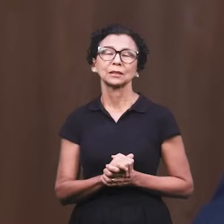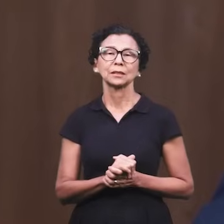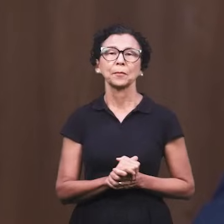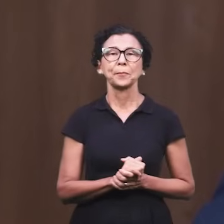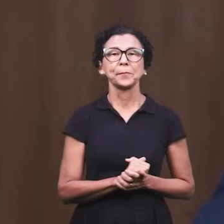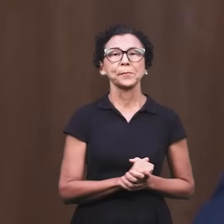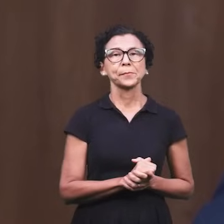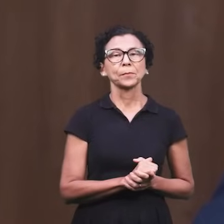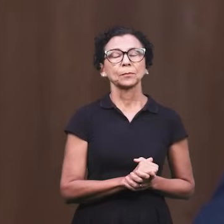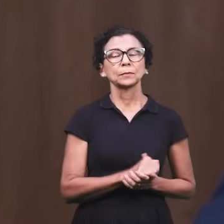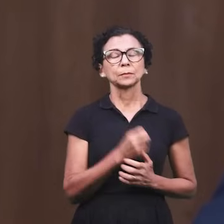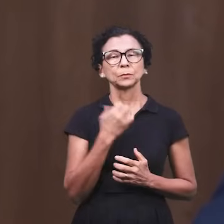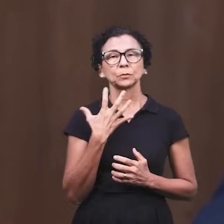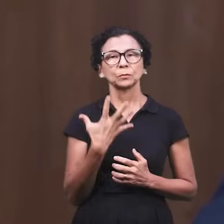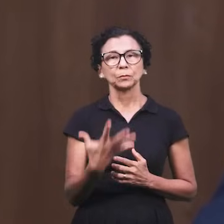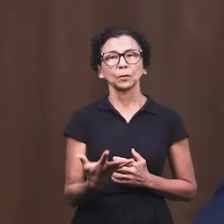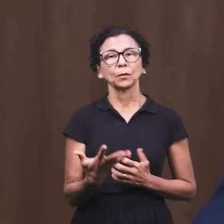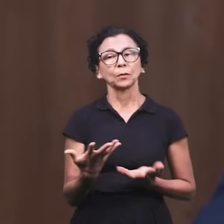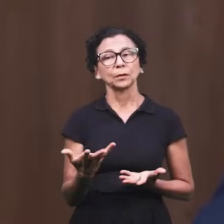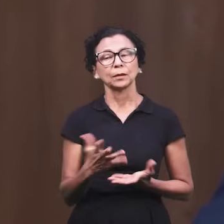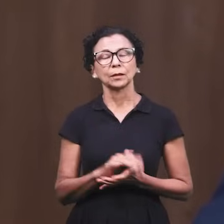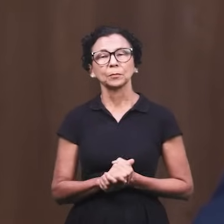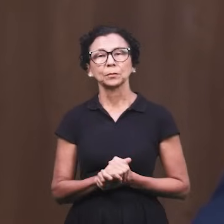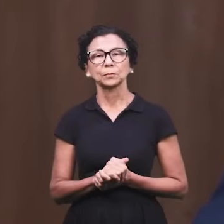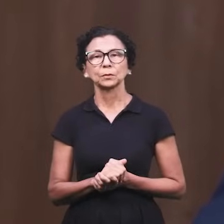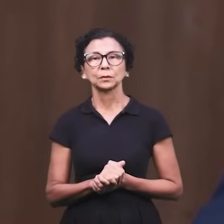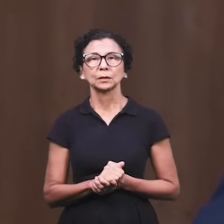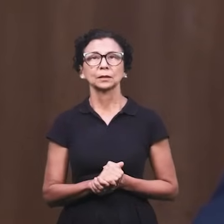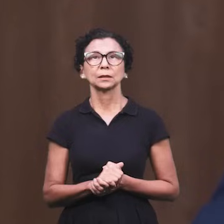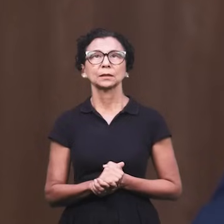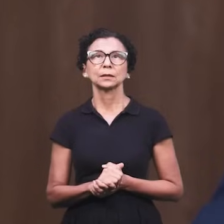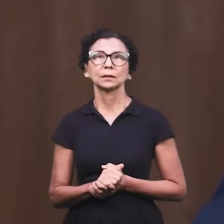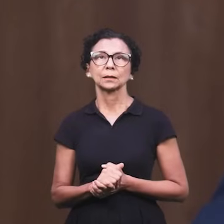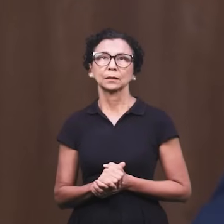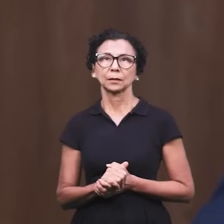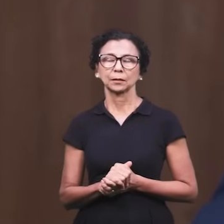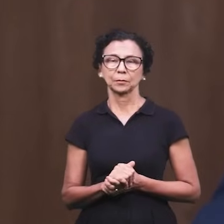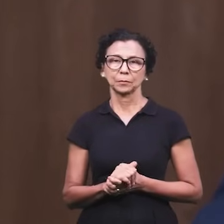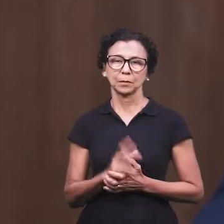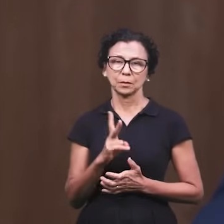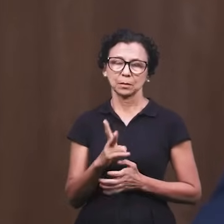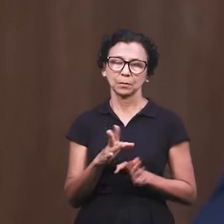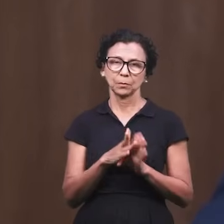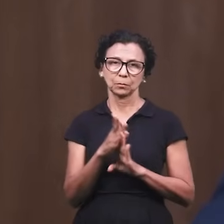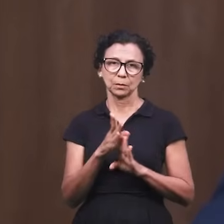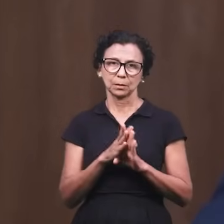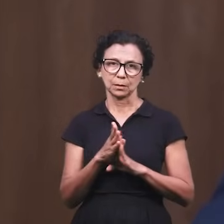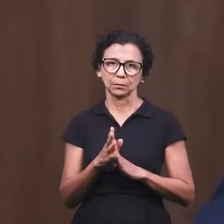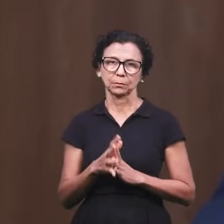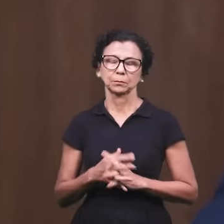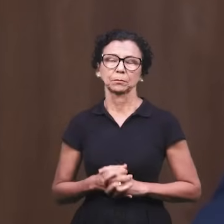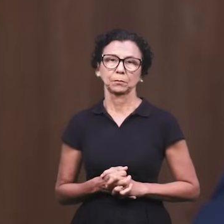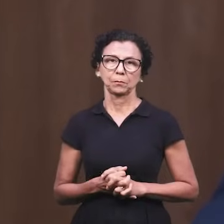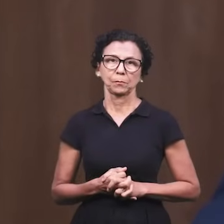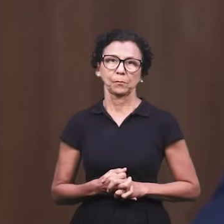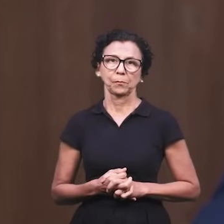coisas que o servo do Senhor, dentro da liberdade que ele tem, do conhecimento de pessoas que estão se conhecendo. Eu só digo sempre para os jovens o